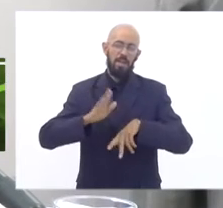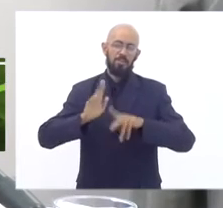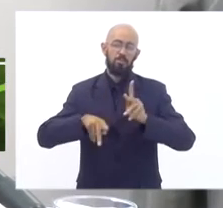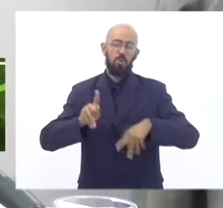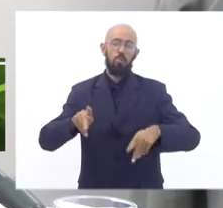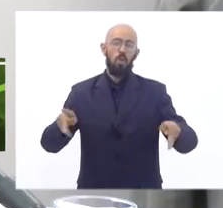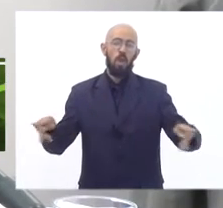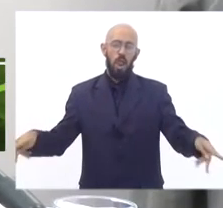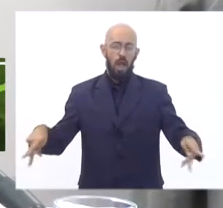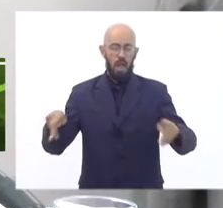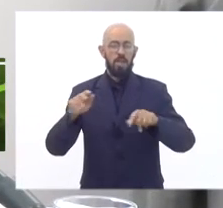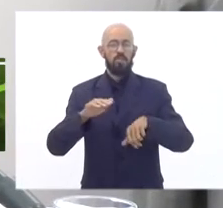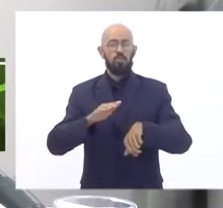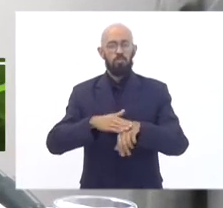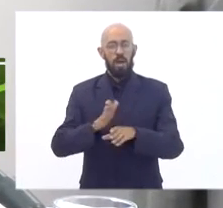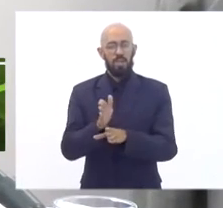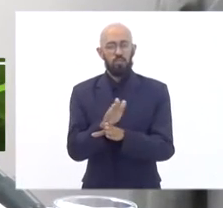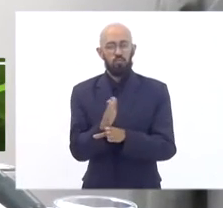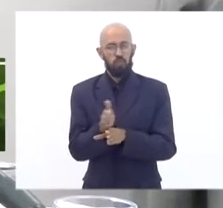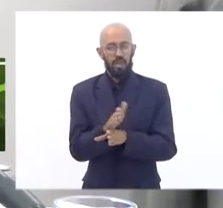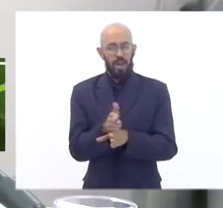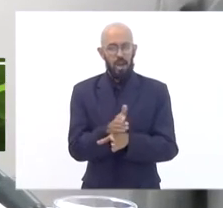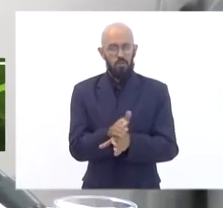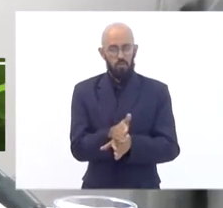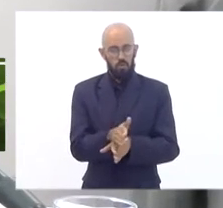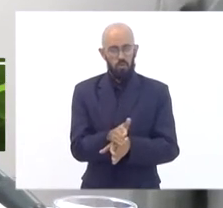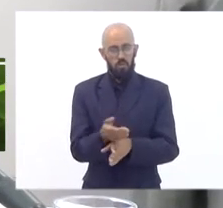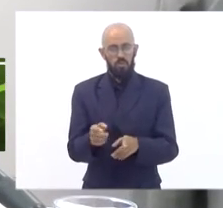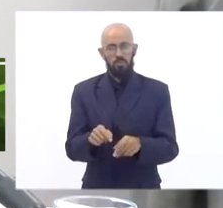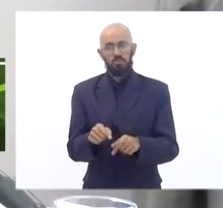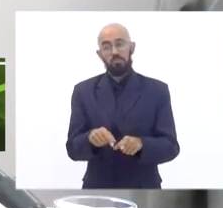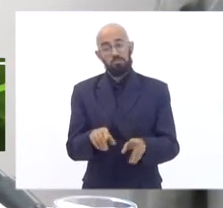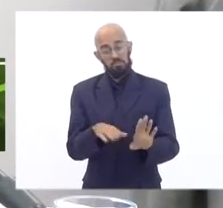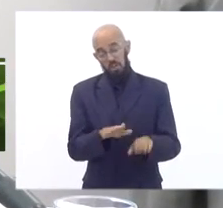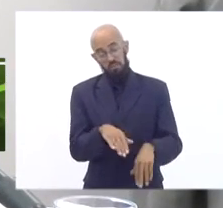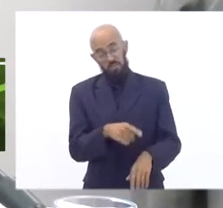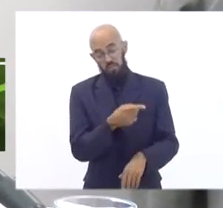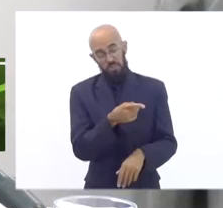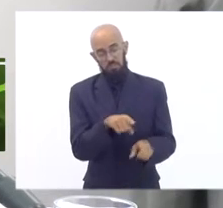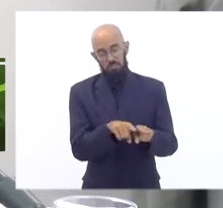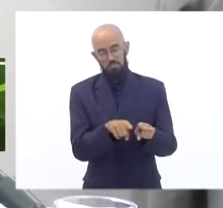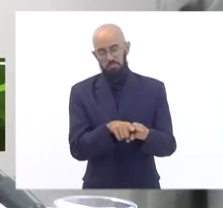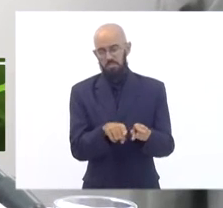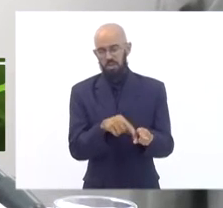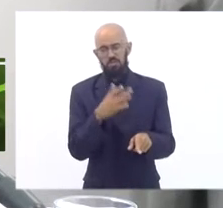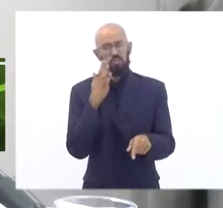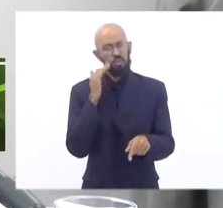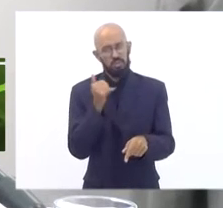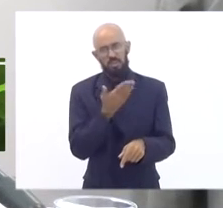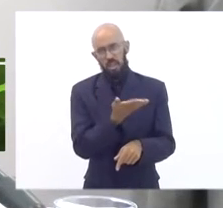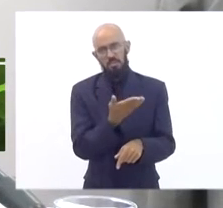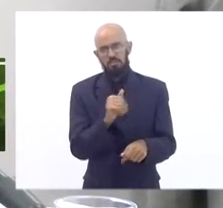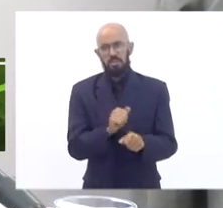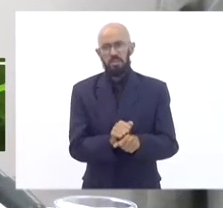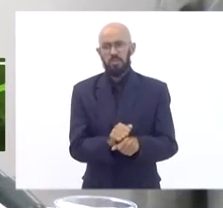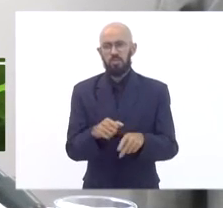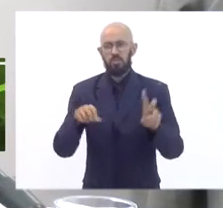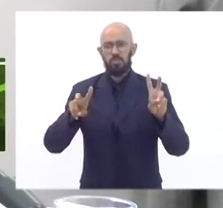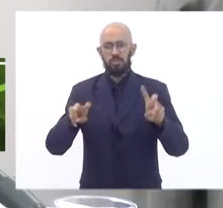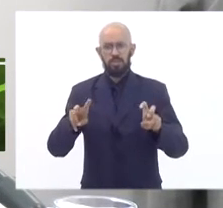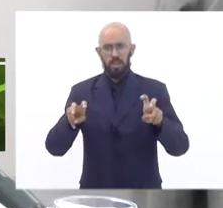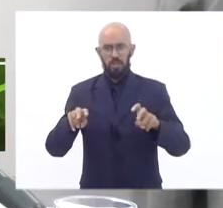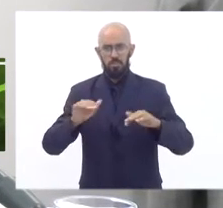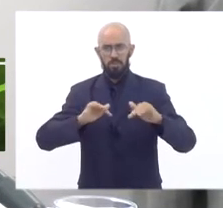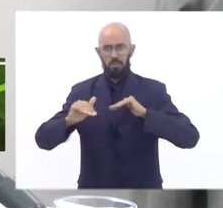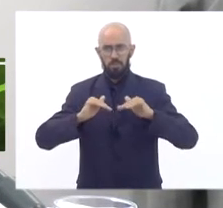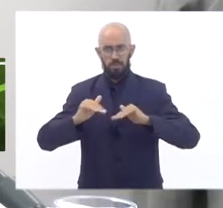vulnerável. E mais ainda porque nós temos, como o senhor não deve desconhecer, no tema da mobilidade, um dos maiores